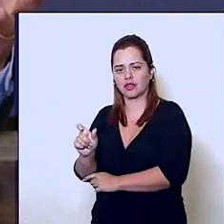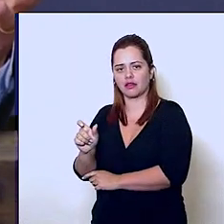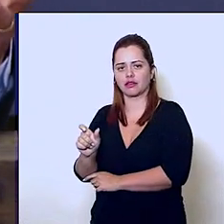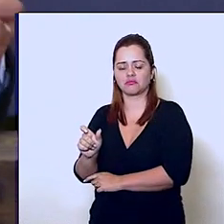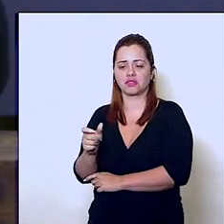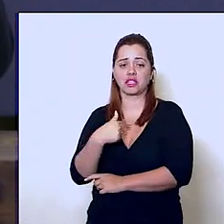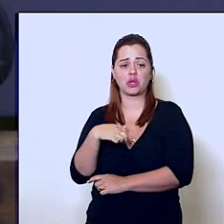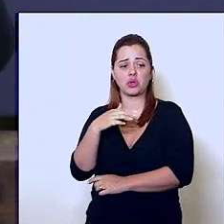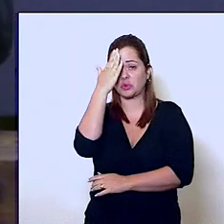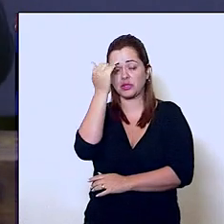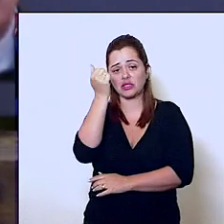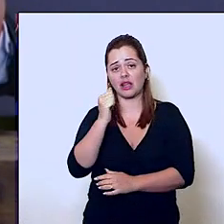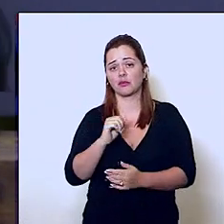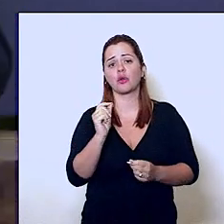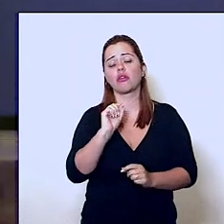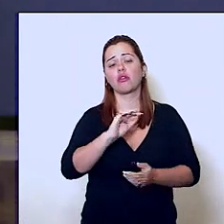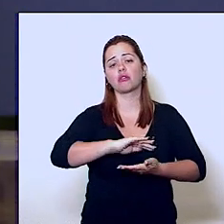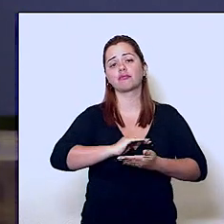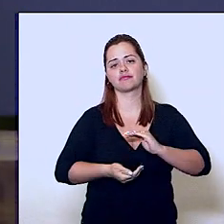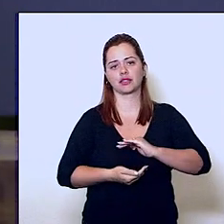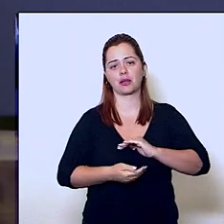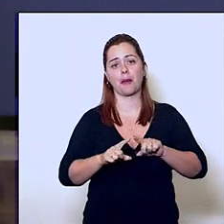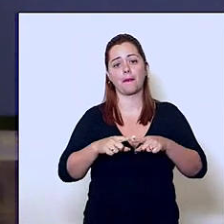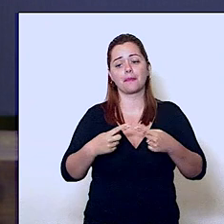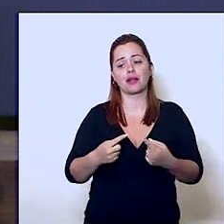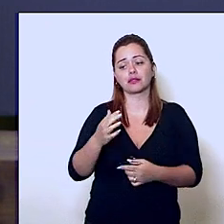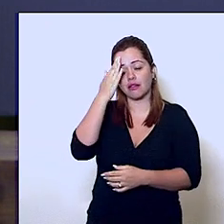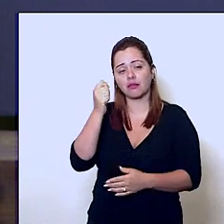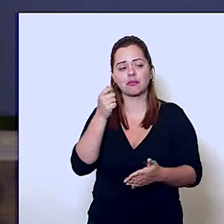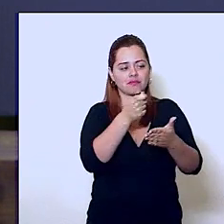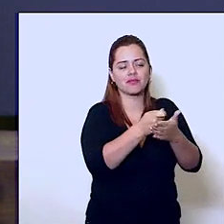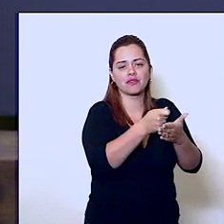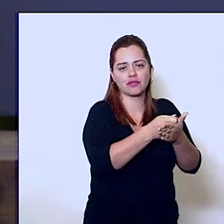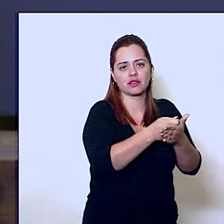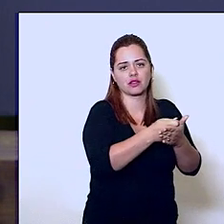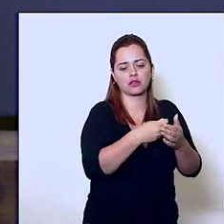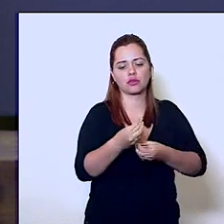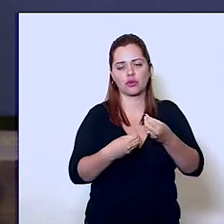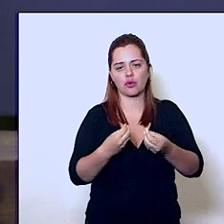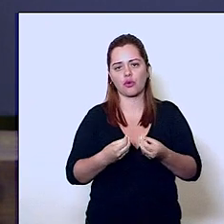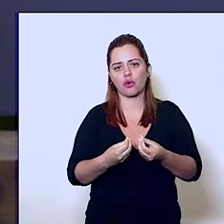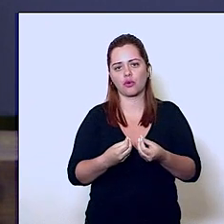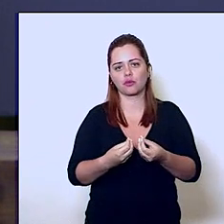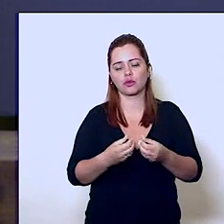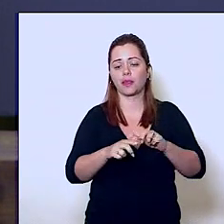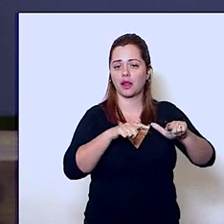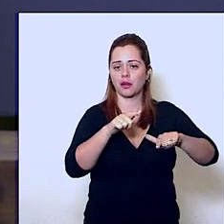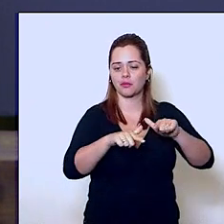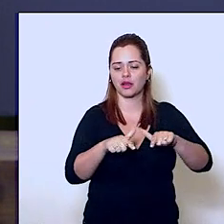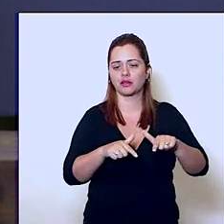Itamaraty. Mas ele também é afetado, né, com missões como essa, que são privilégios para aqueles, né,